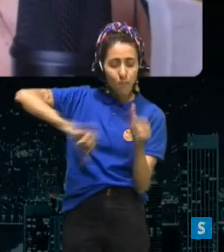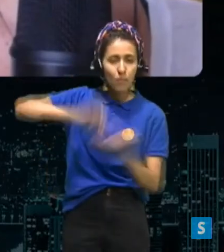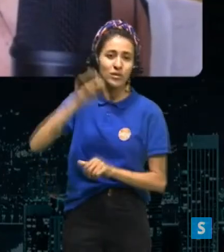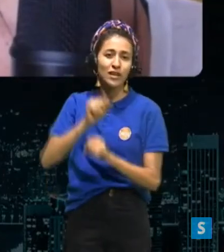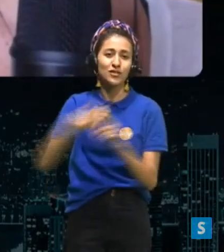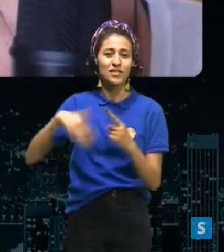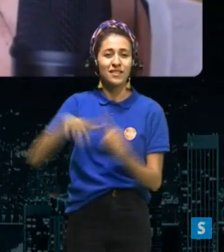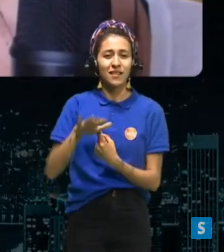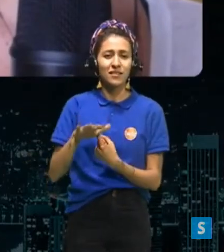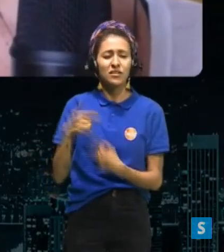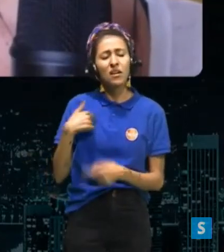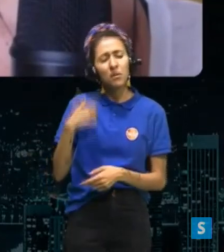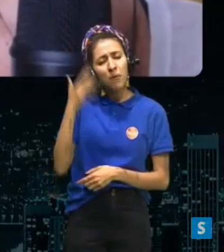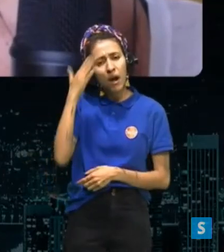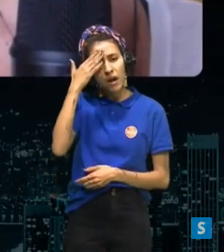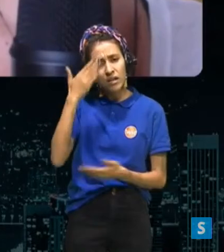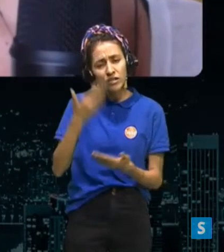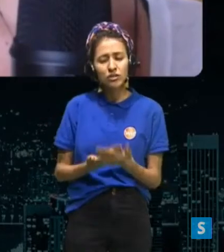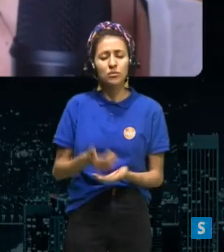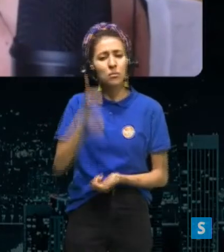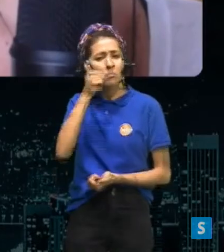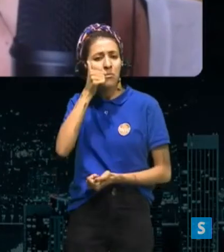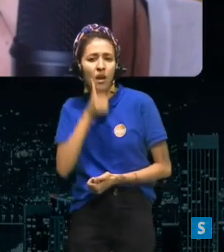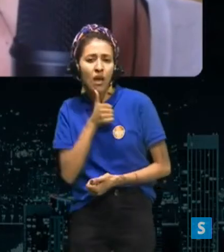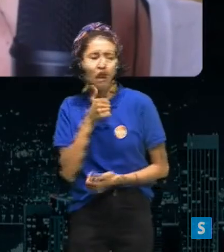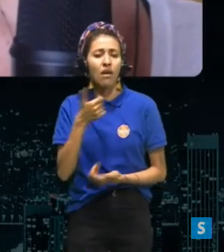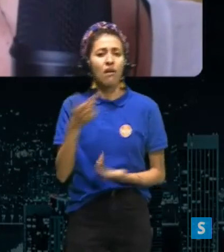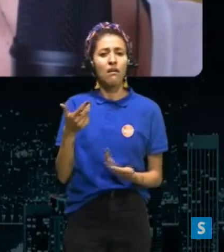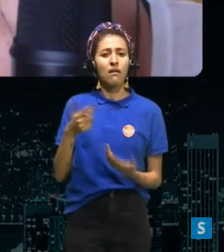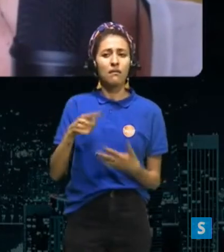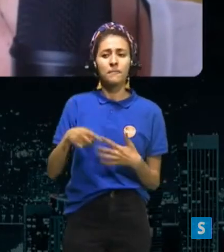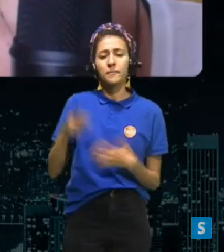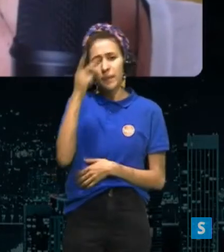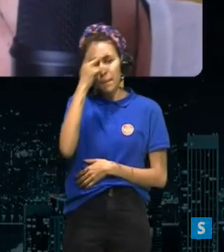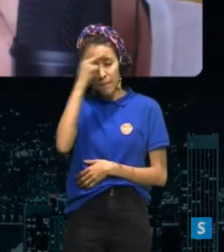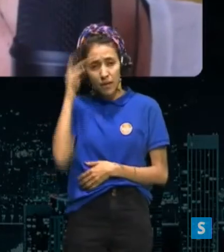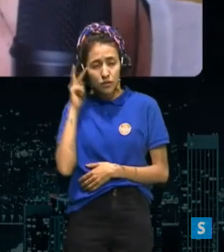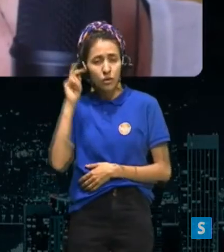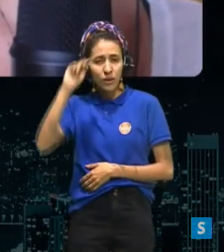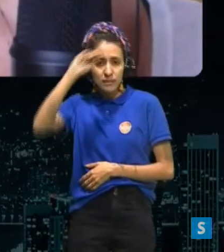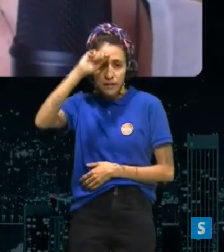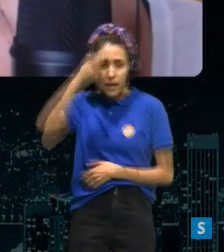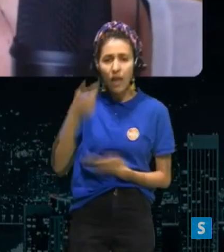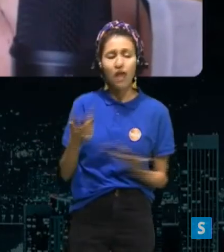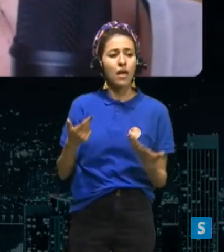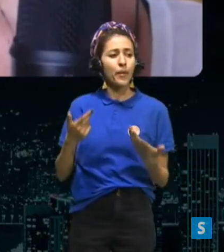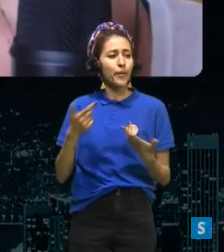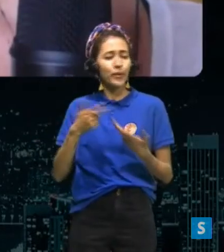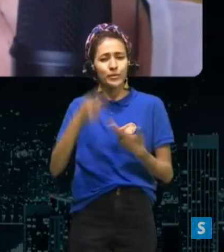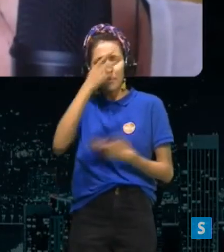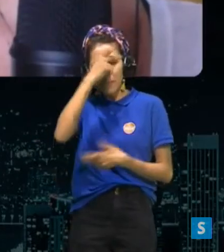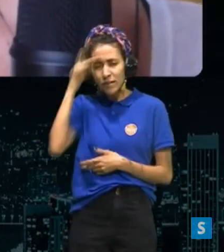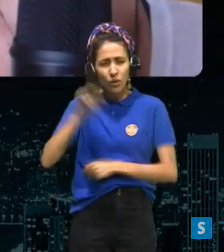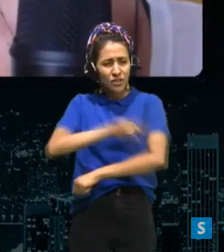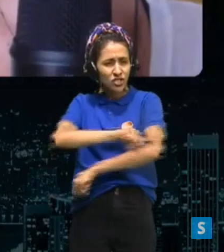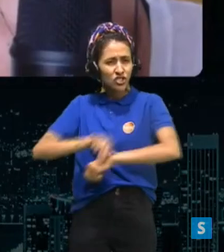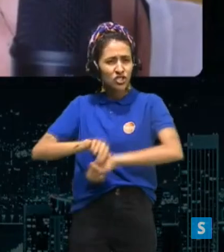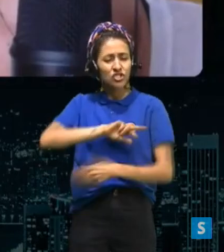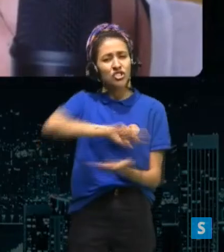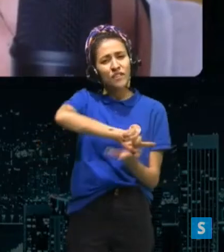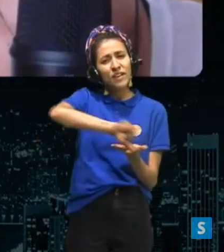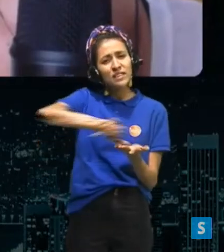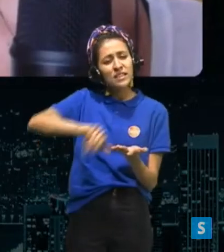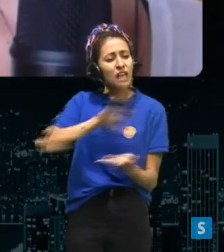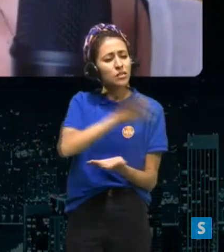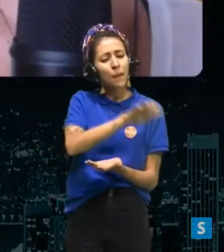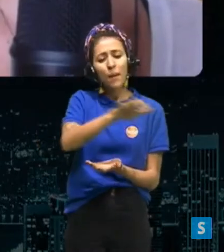minorias mulheres a pessoas negras Quais são os potenciais ainda não